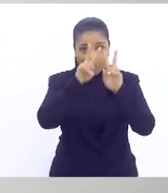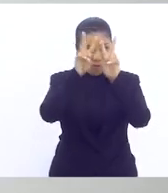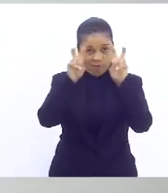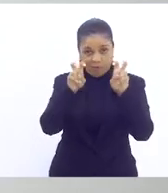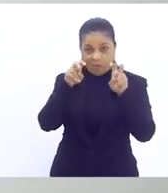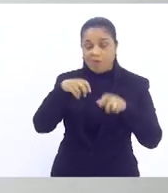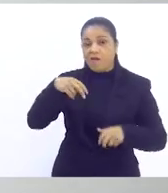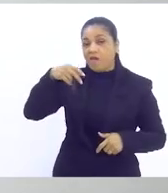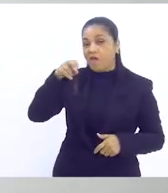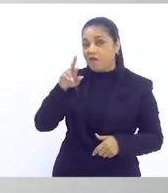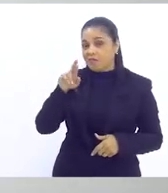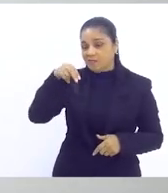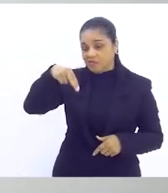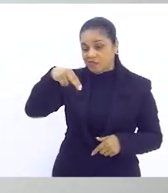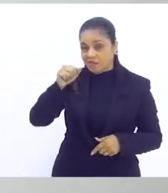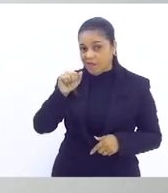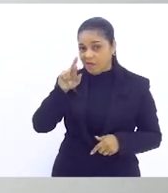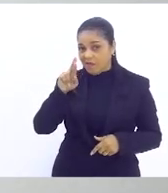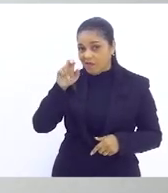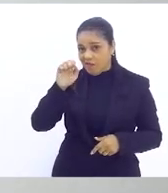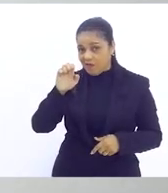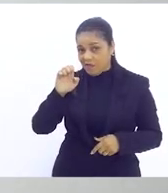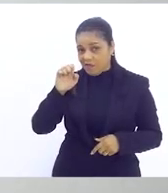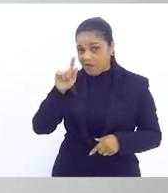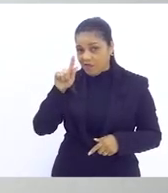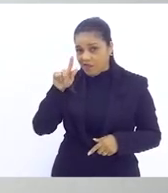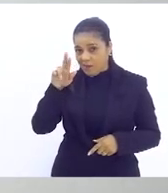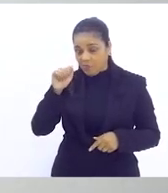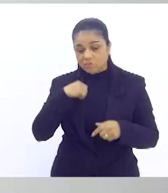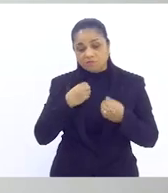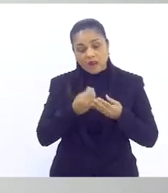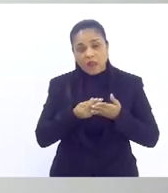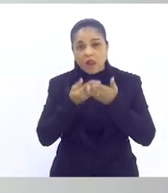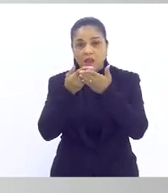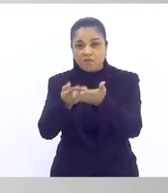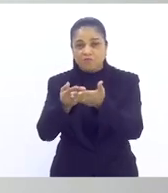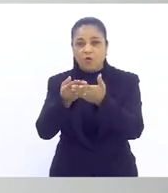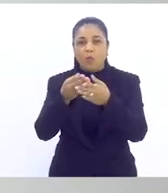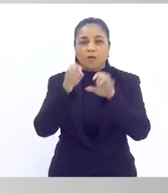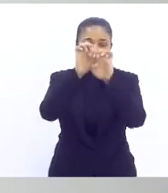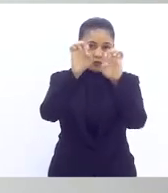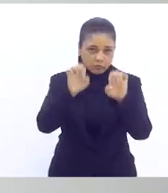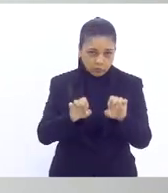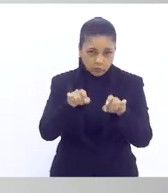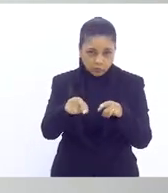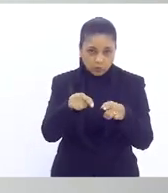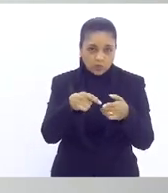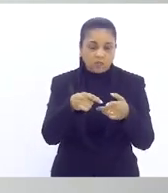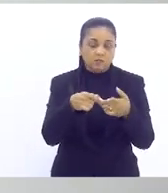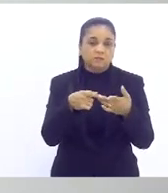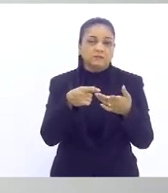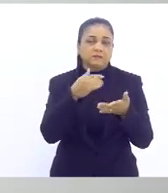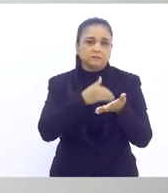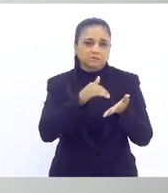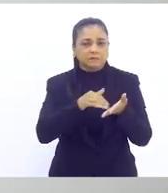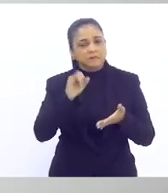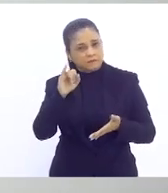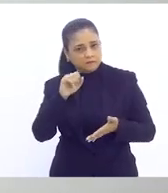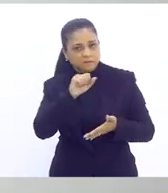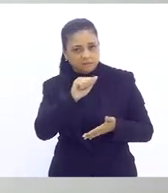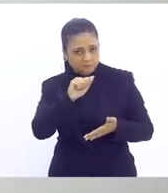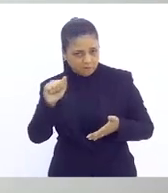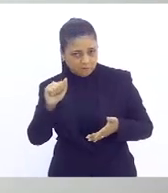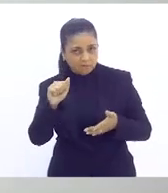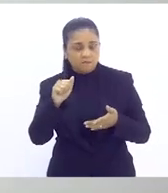projeto acabou sendo levado diretamente para secretaria de infraestrutura né ele saiu ali do segredo por um gestor e